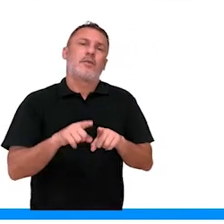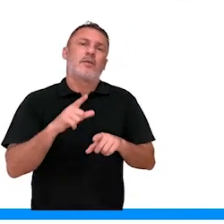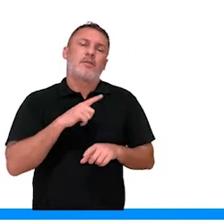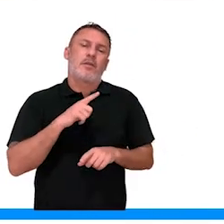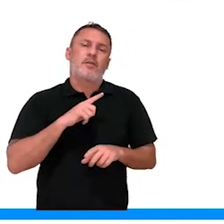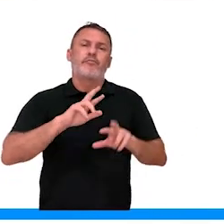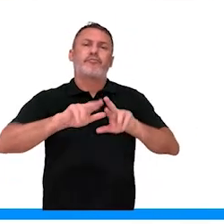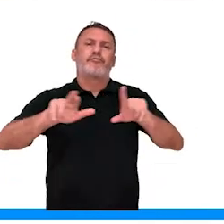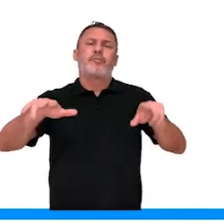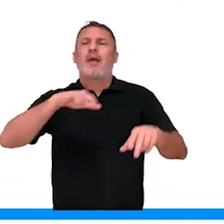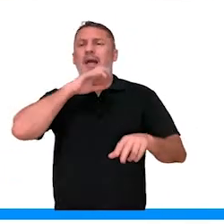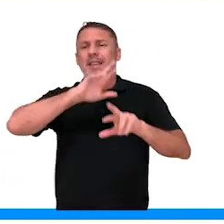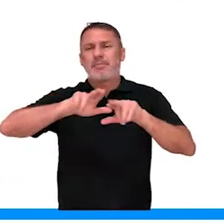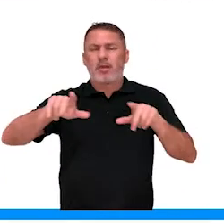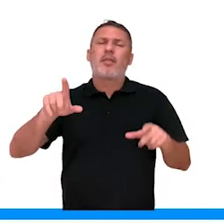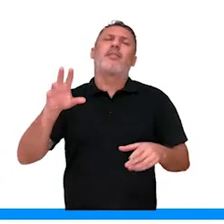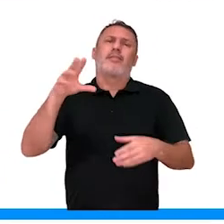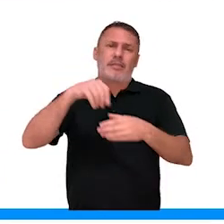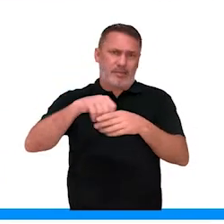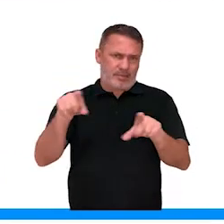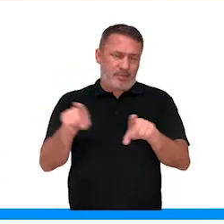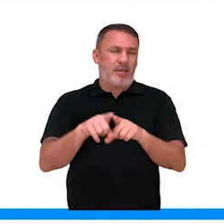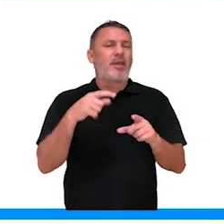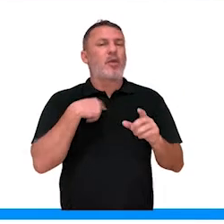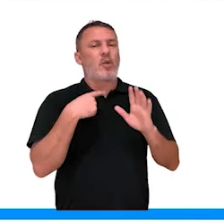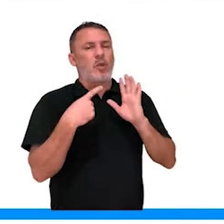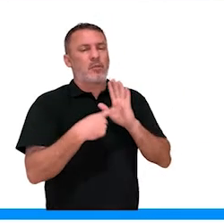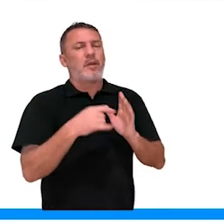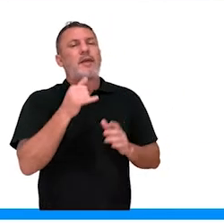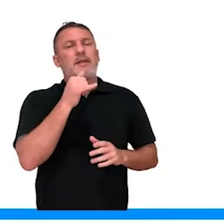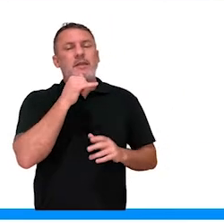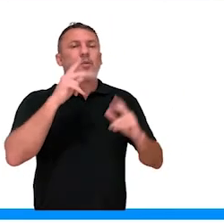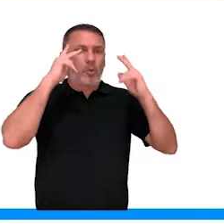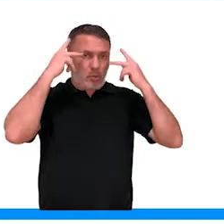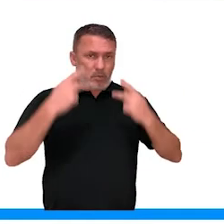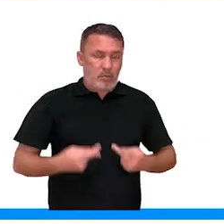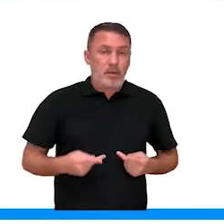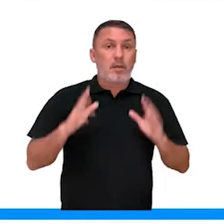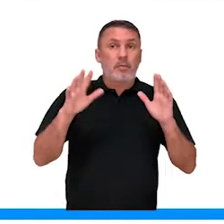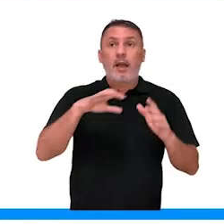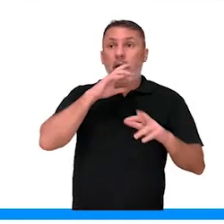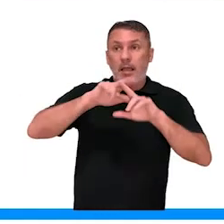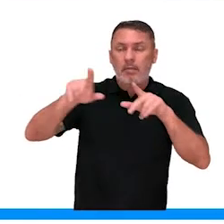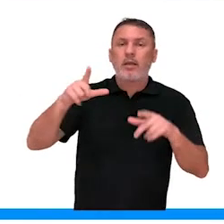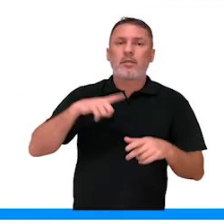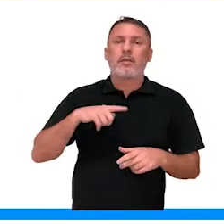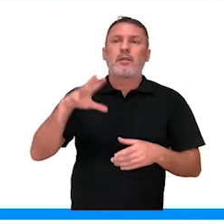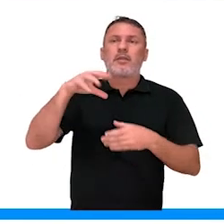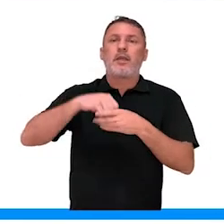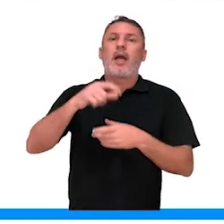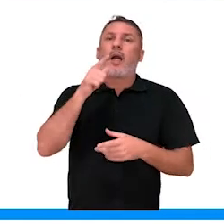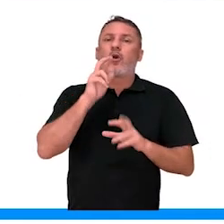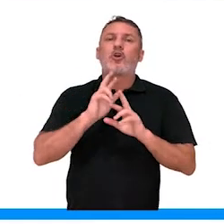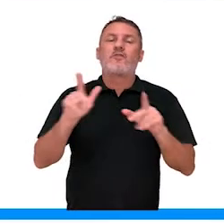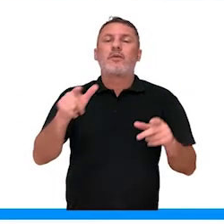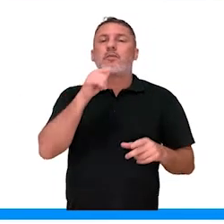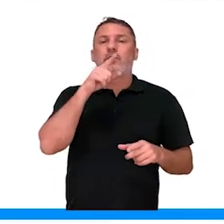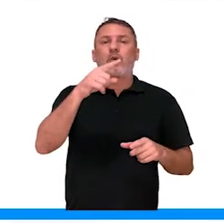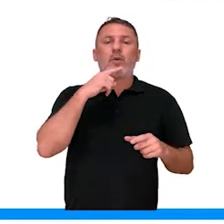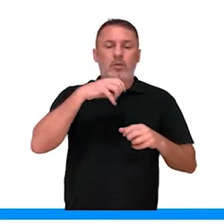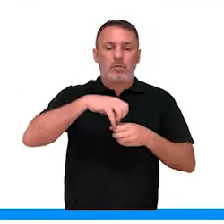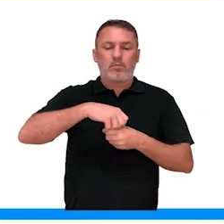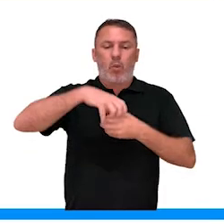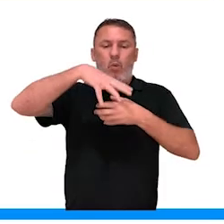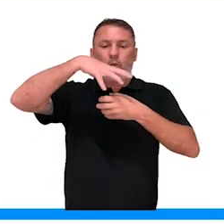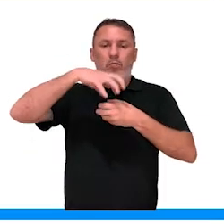espécies de seres vivos. Os animais, eles têm quantidade de água no corpo diferente. Se a gente for pensar numa água viva,